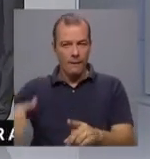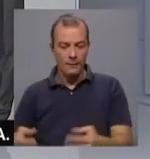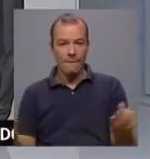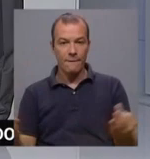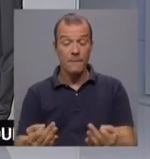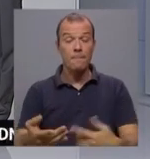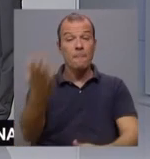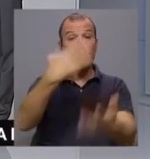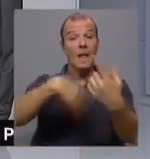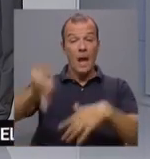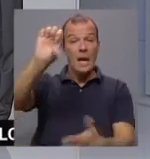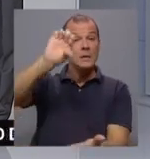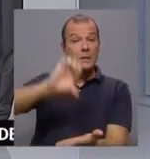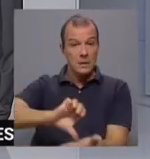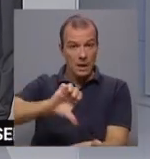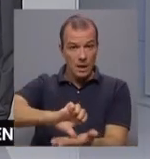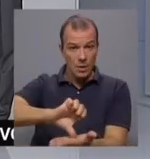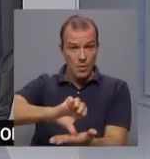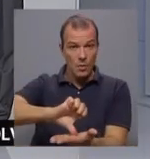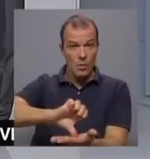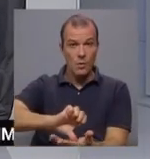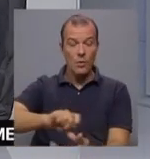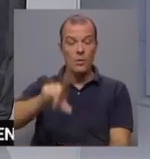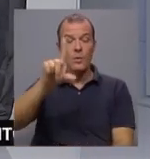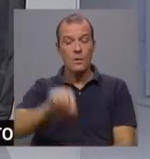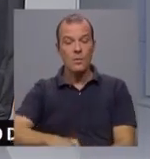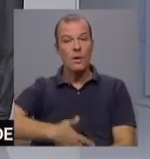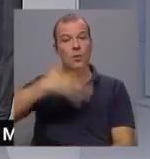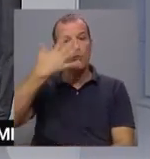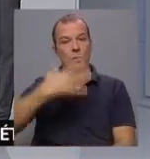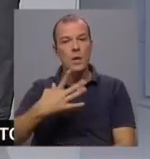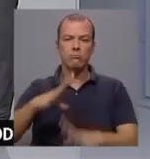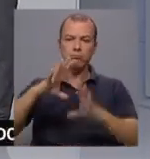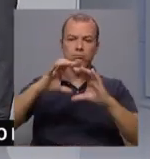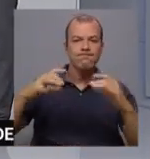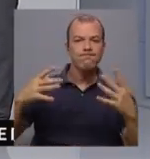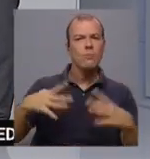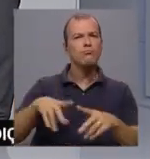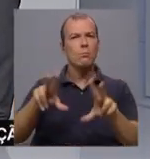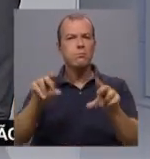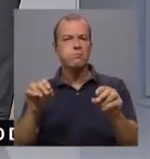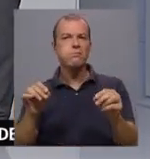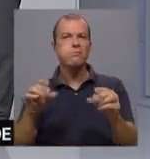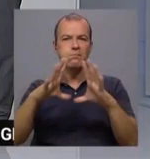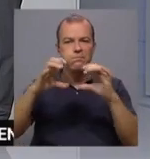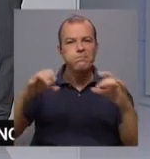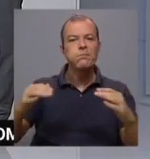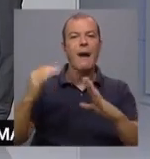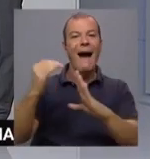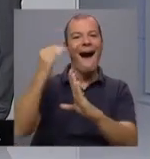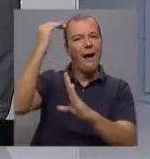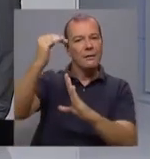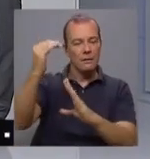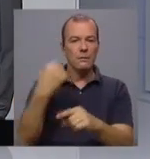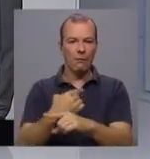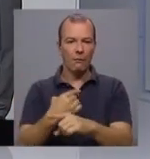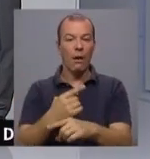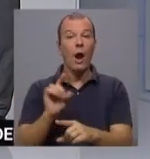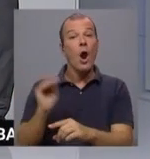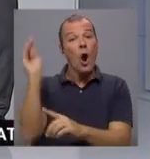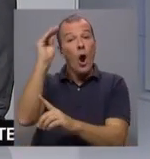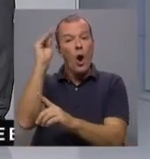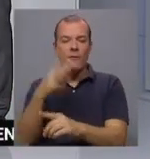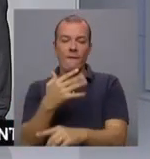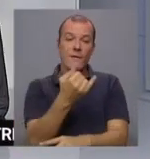Para a região centro, também um dia de céu pouco nublado, temporariamente muito nublado por nuvens altas, no interior 28